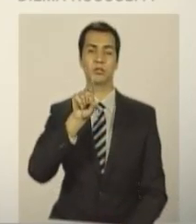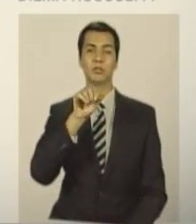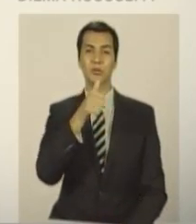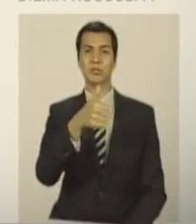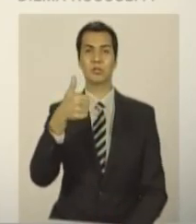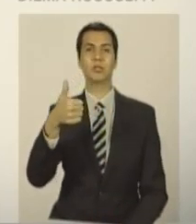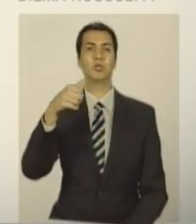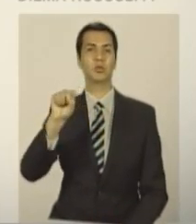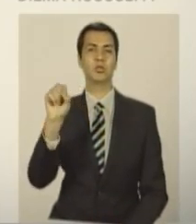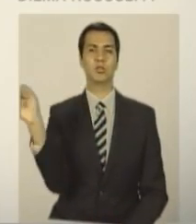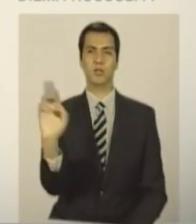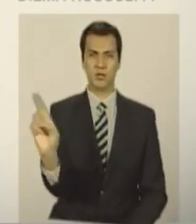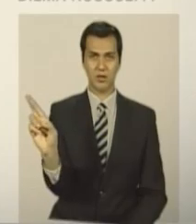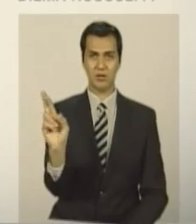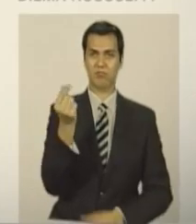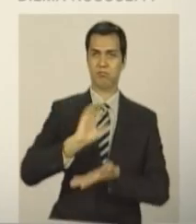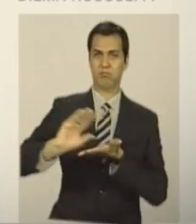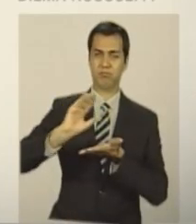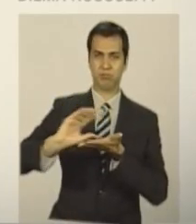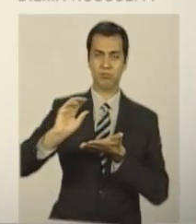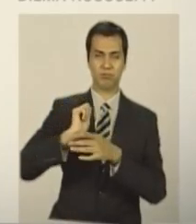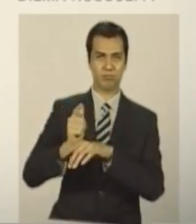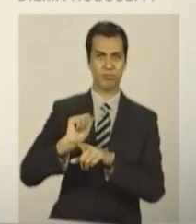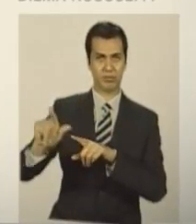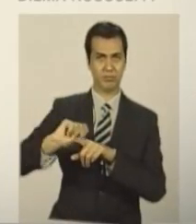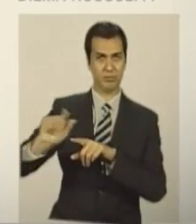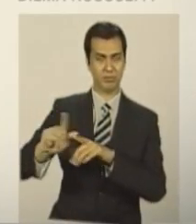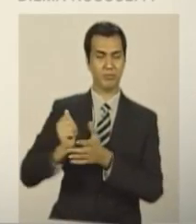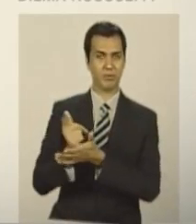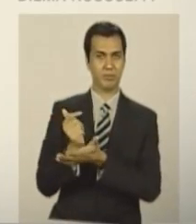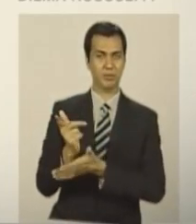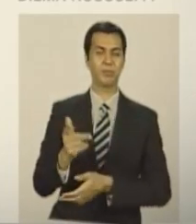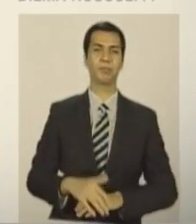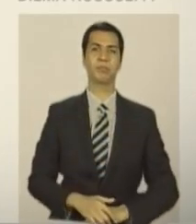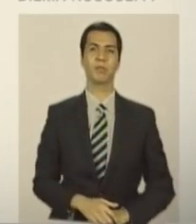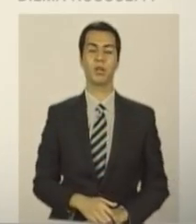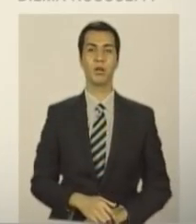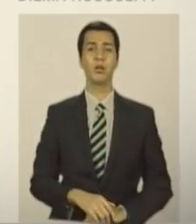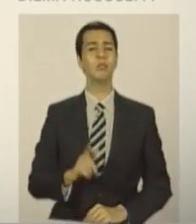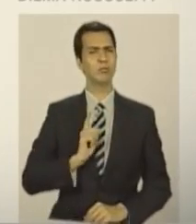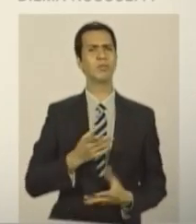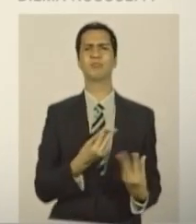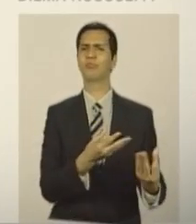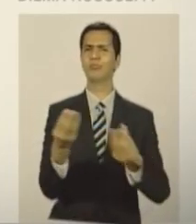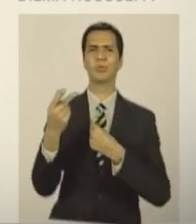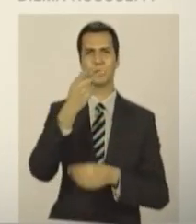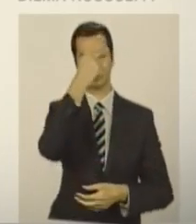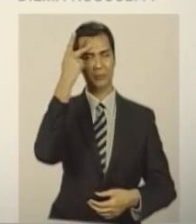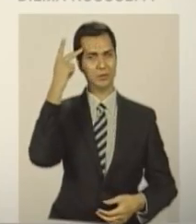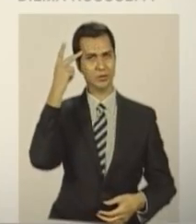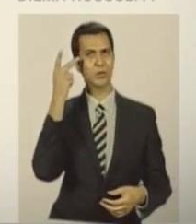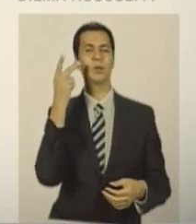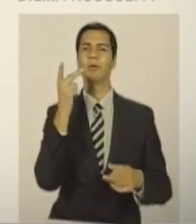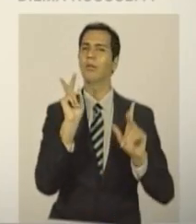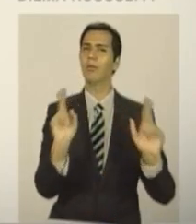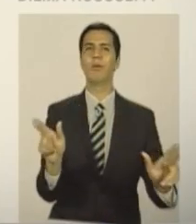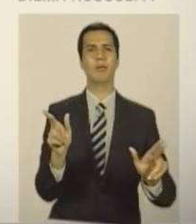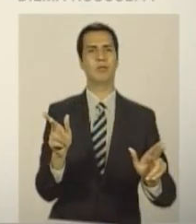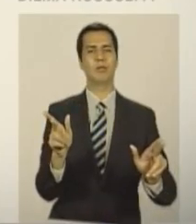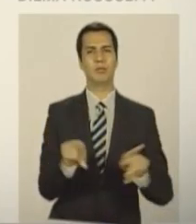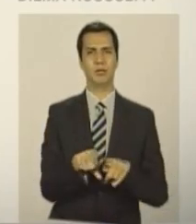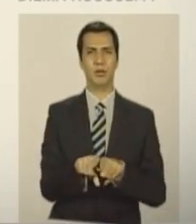histórias parecidas com a do Giovanildo. Para essas famílias, o Minha Casa, Minha Vida, já contratou a construção de